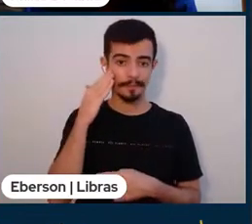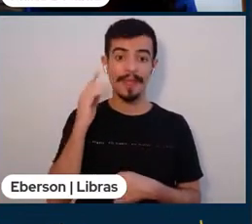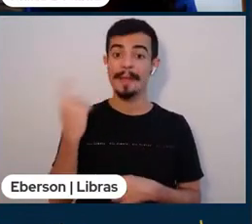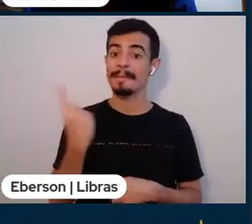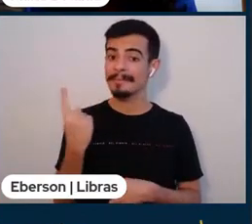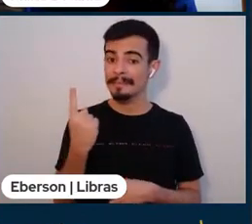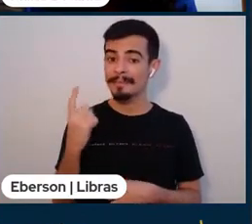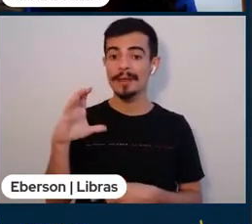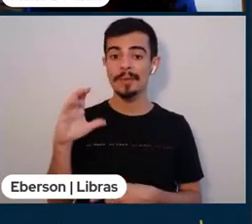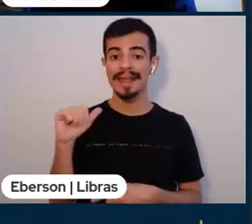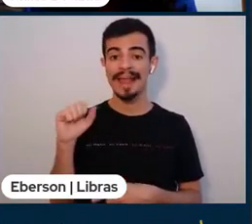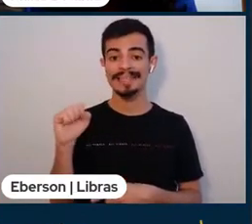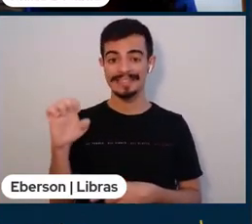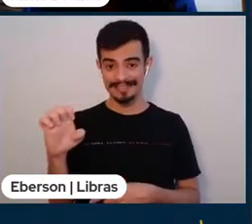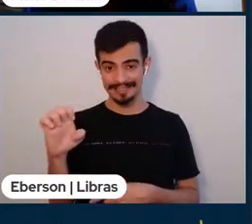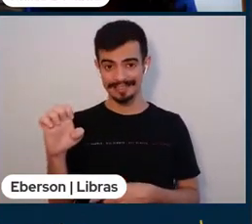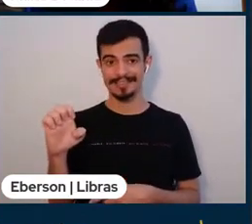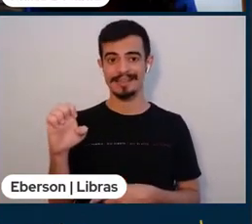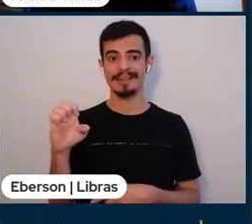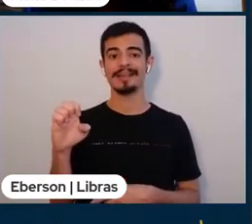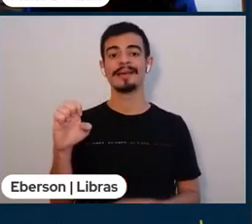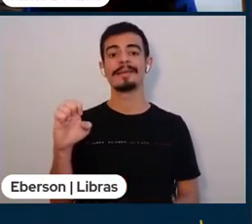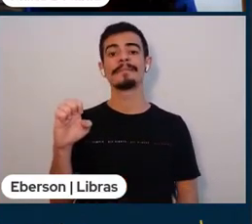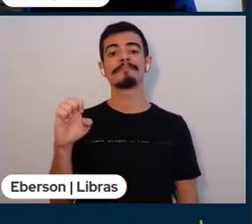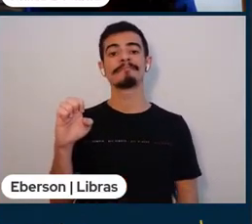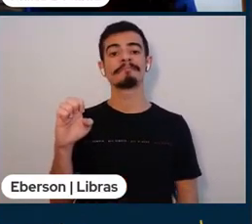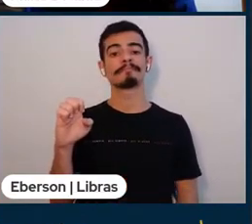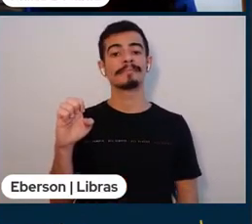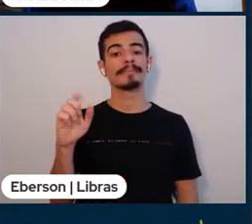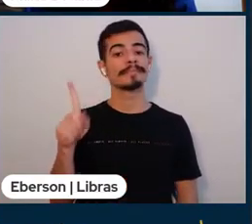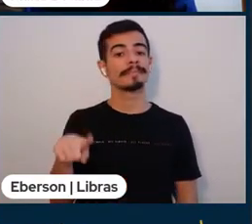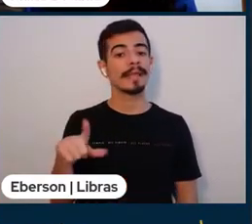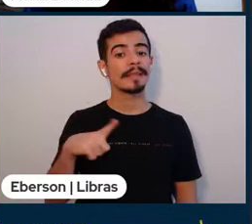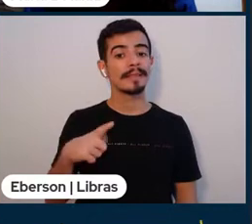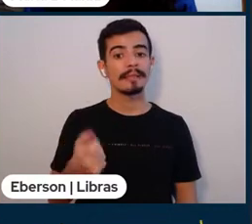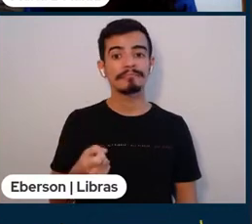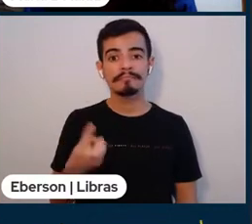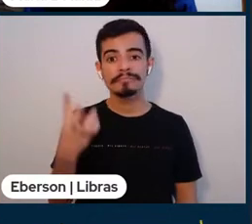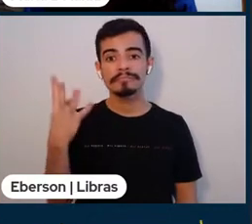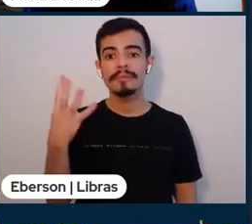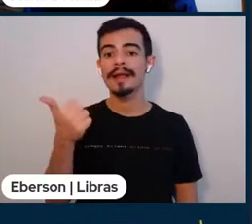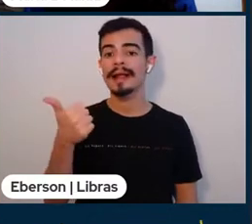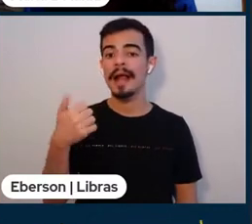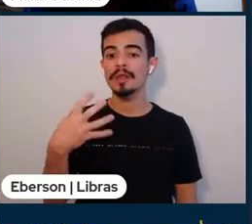eu em algum momento compartilho, tem 14 minutos de leitura.